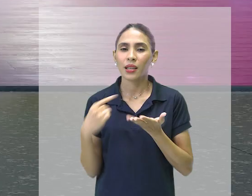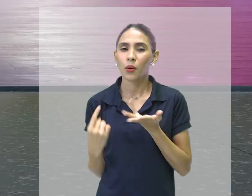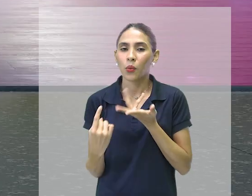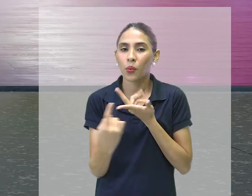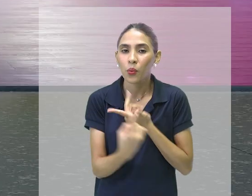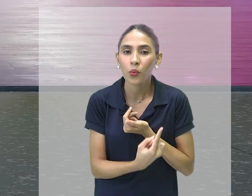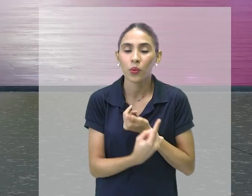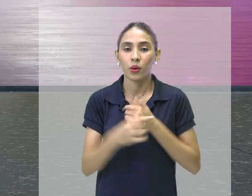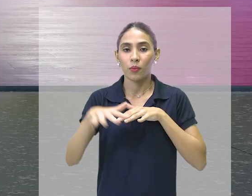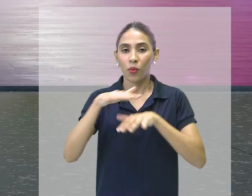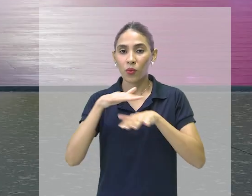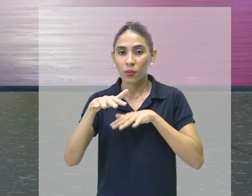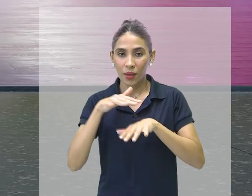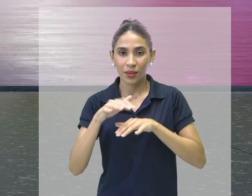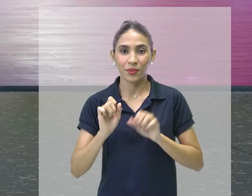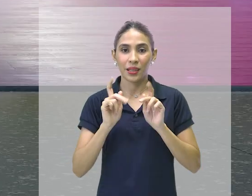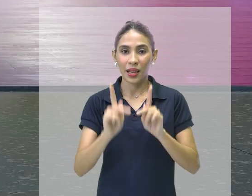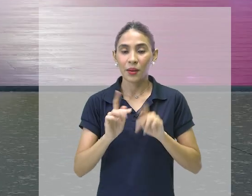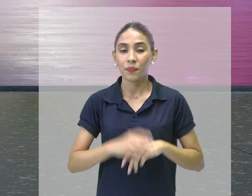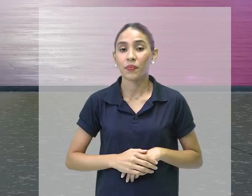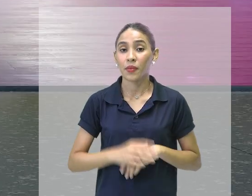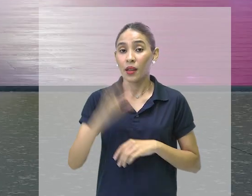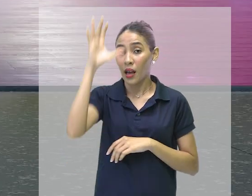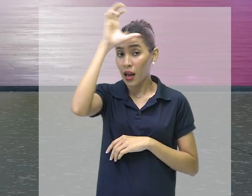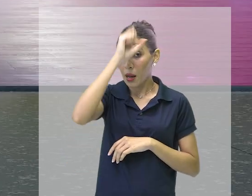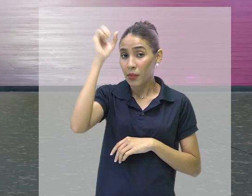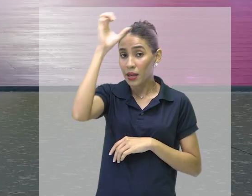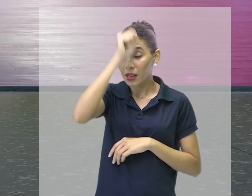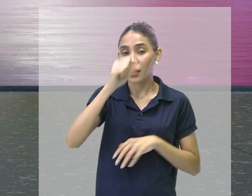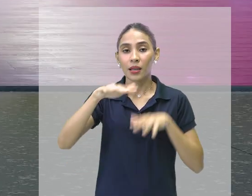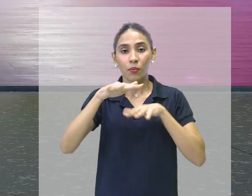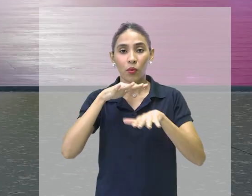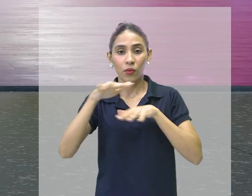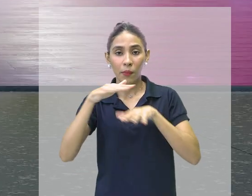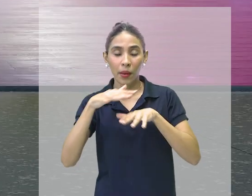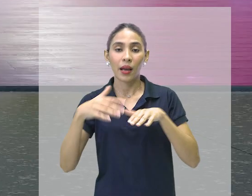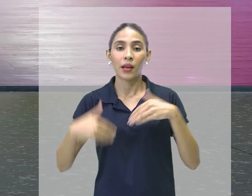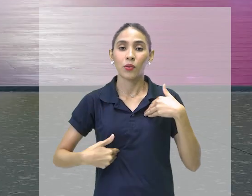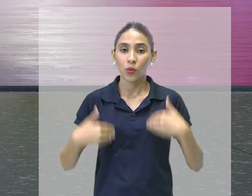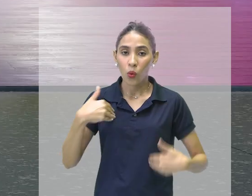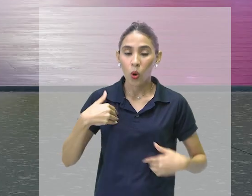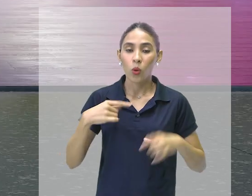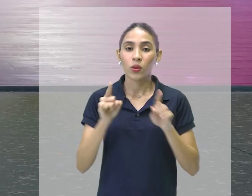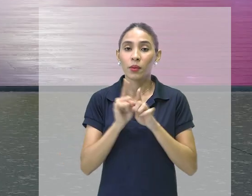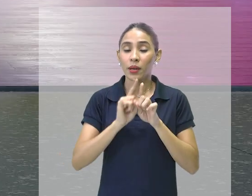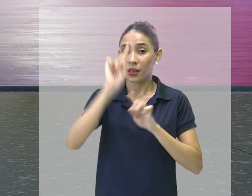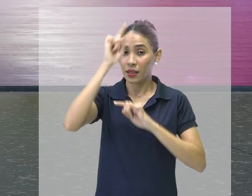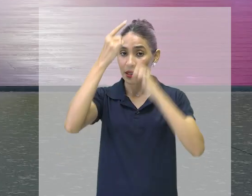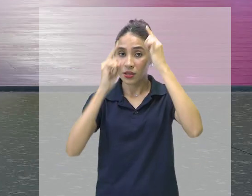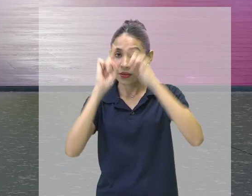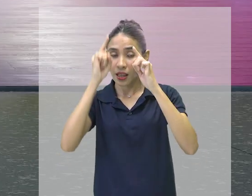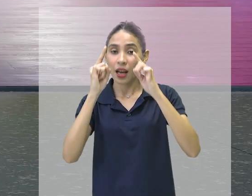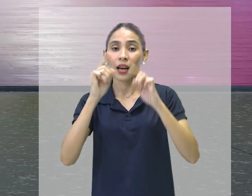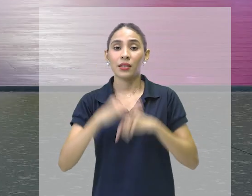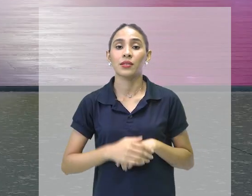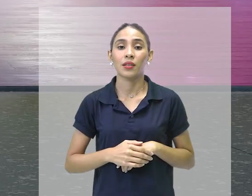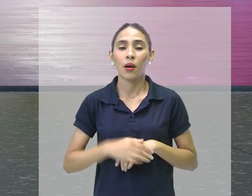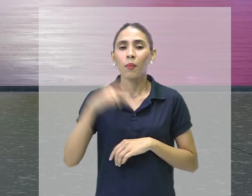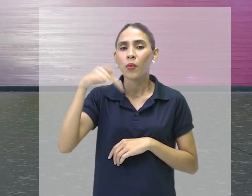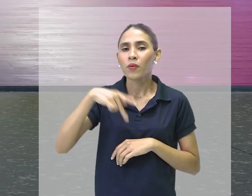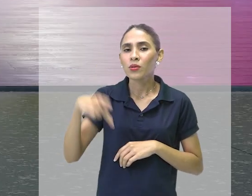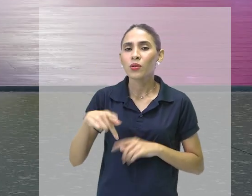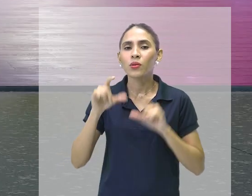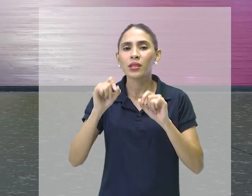Vai além dessa questão do movimento, tá bom? Vai aprender essa questão da coordenação motora, da criatividade, da apreciação